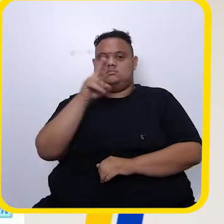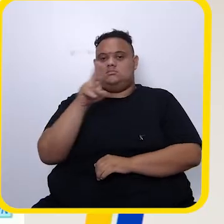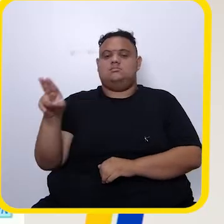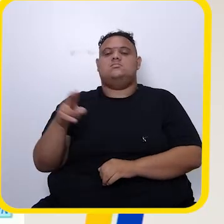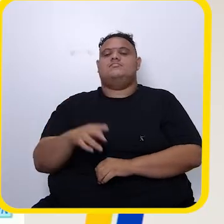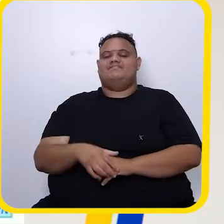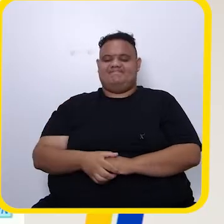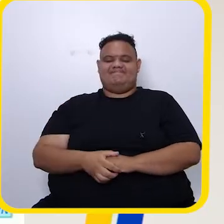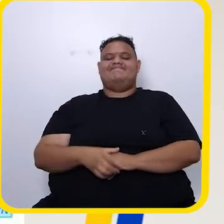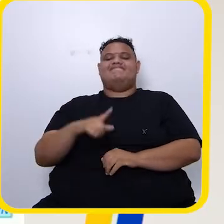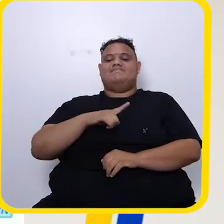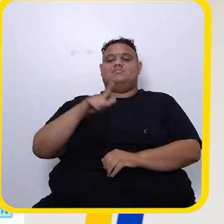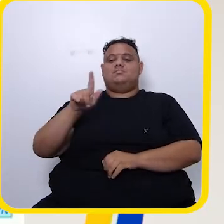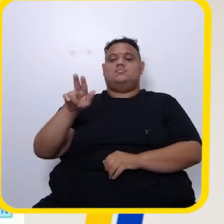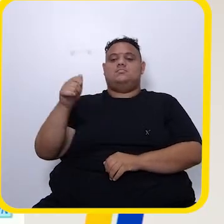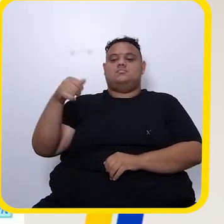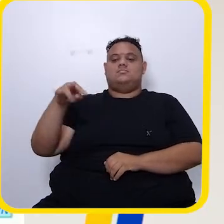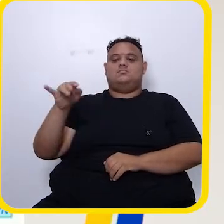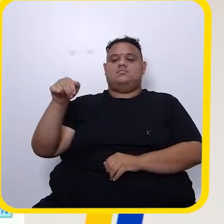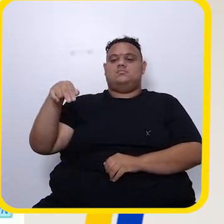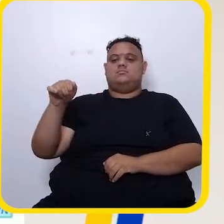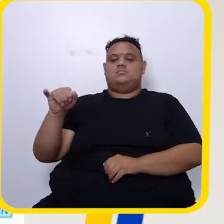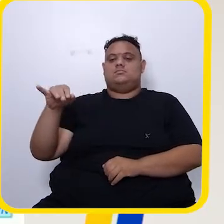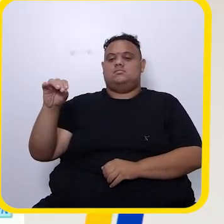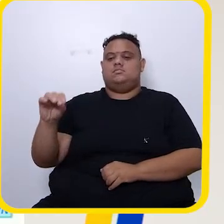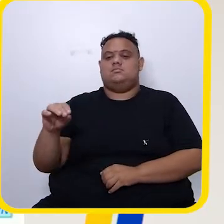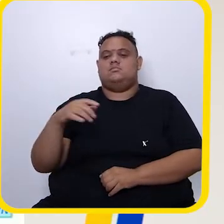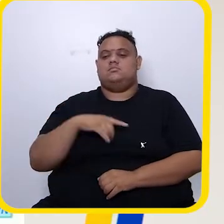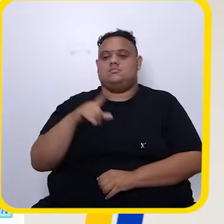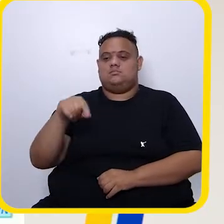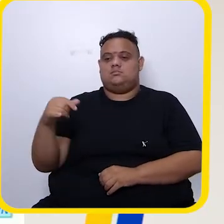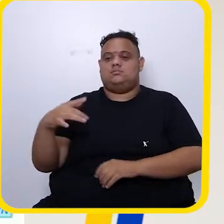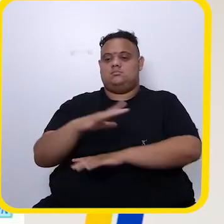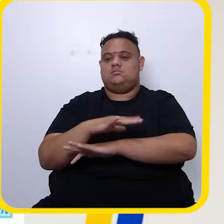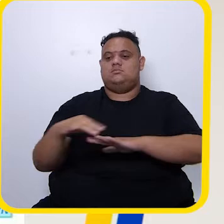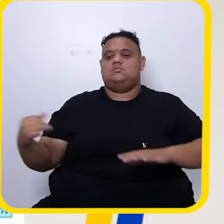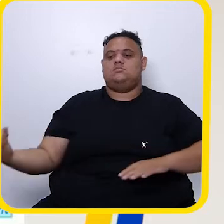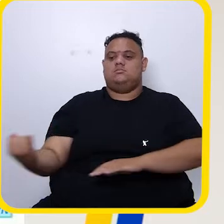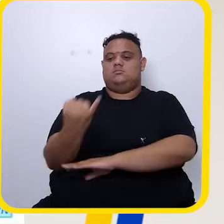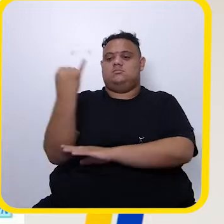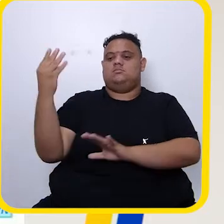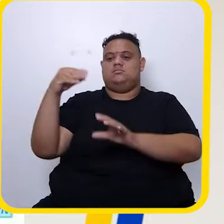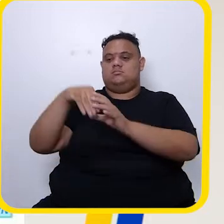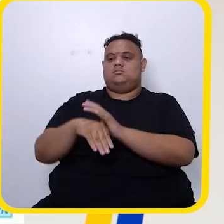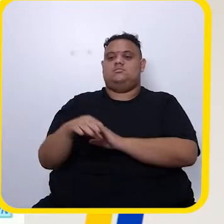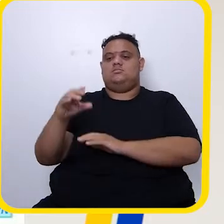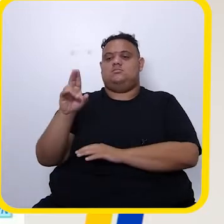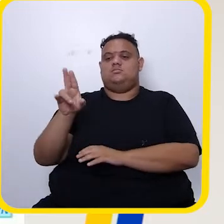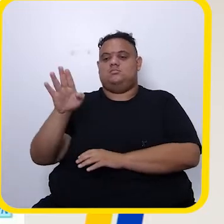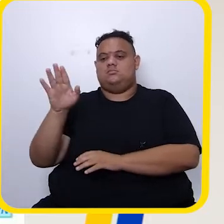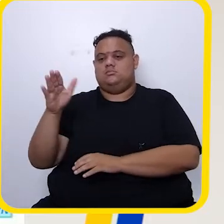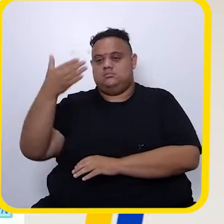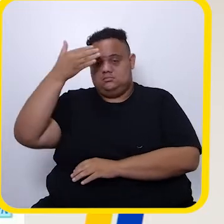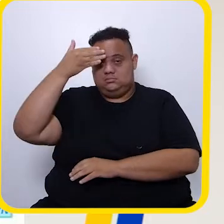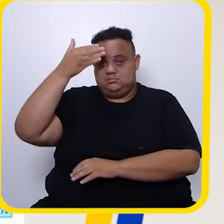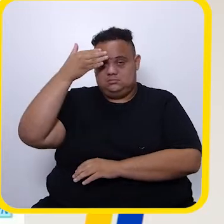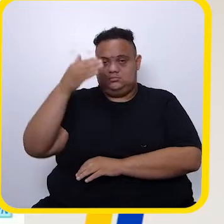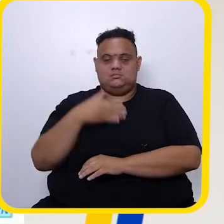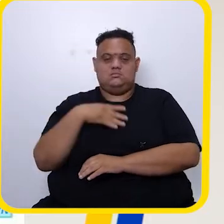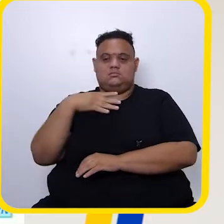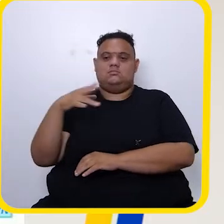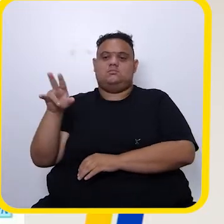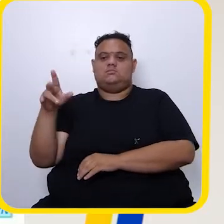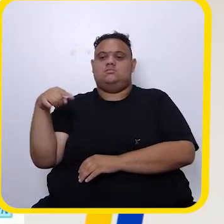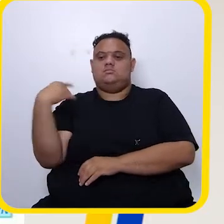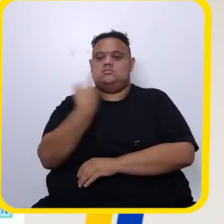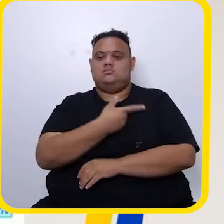temos Guantánamo também, uma cidade importante dentro de Cuba. Inclusive hoje em